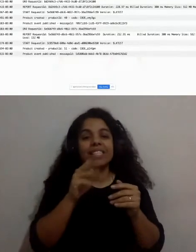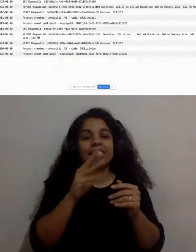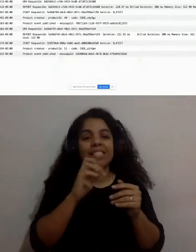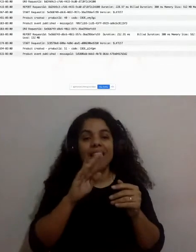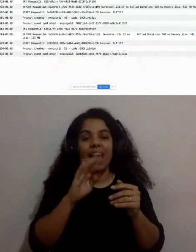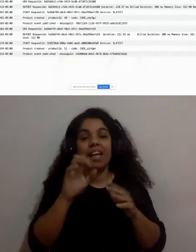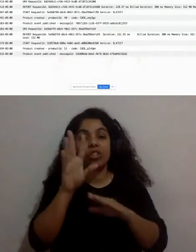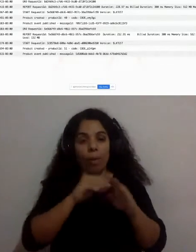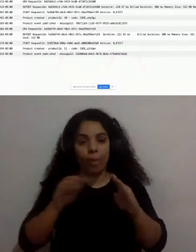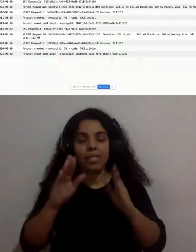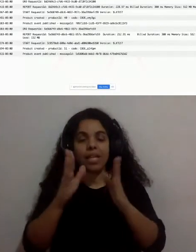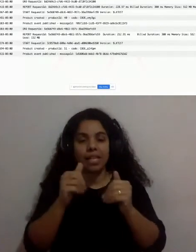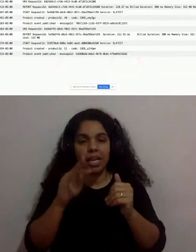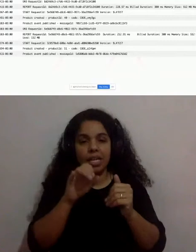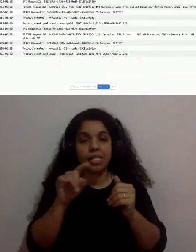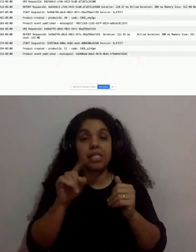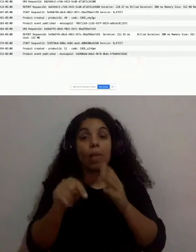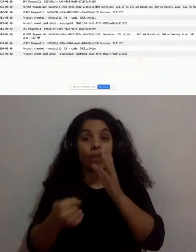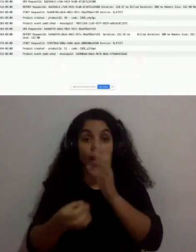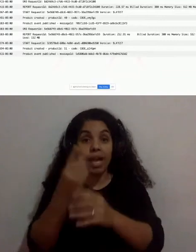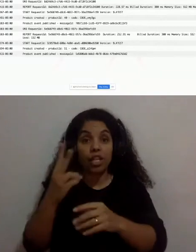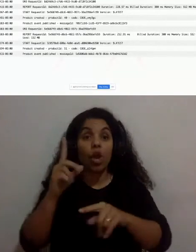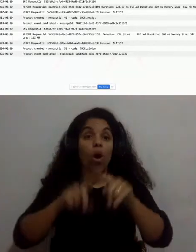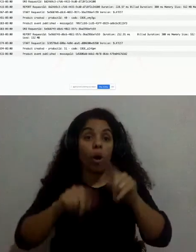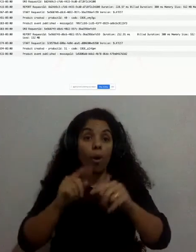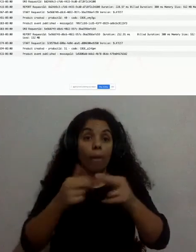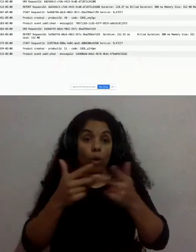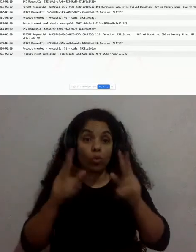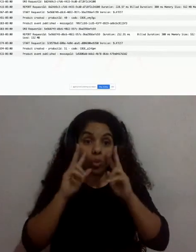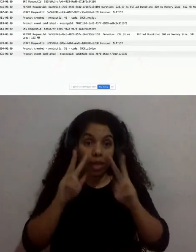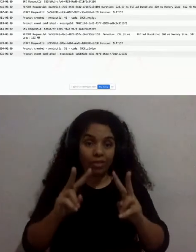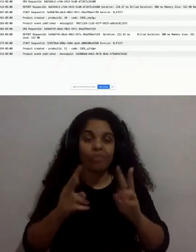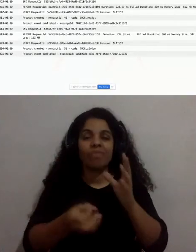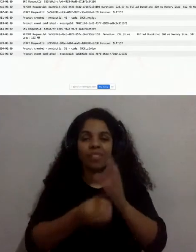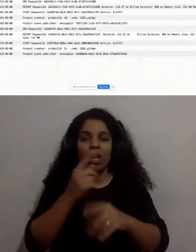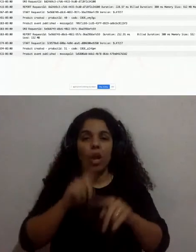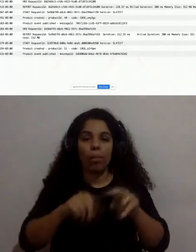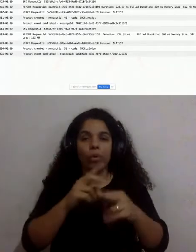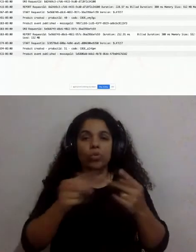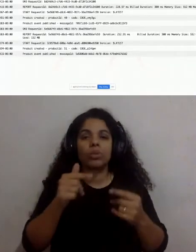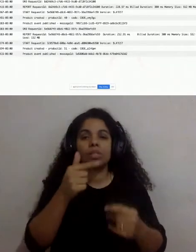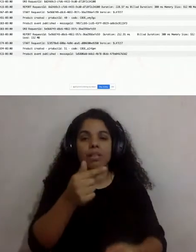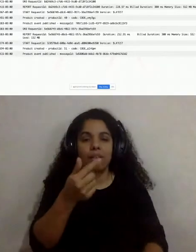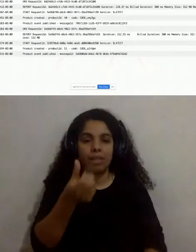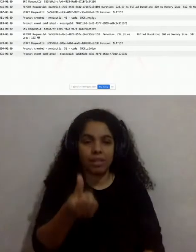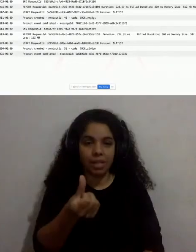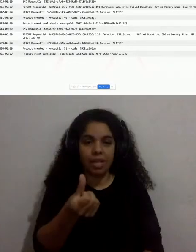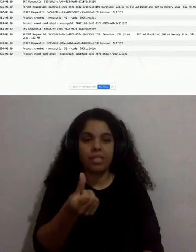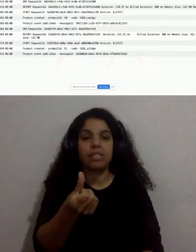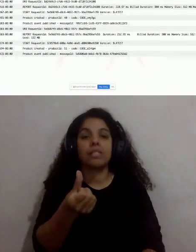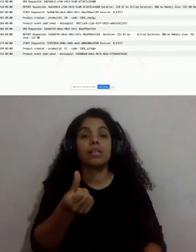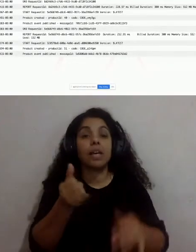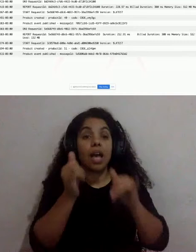essa requisição, ele criou um produto, tá vendo? Ó, ele criou o produto 76, ele publicou